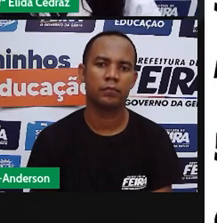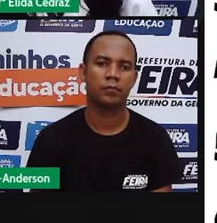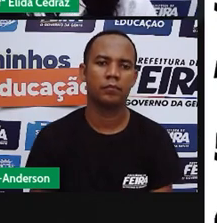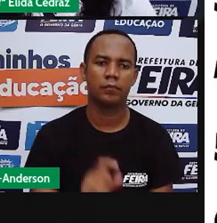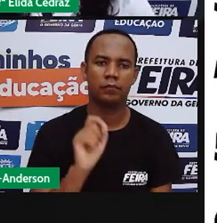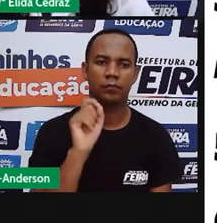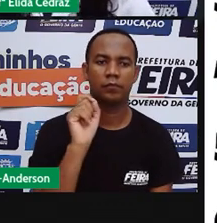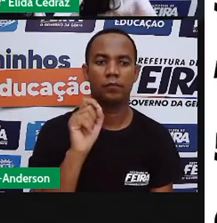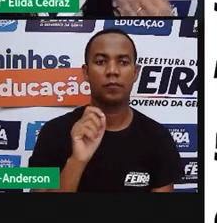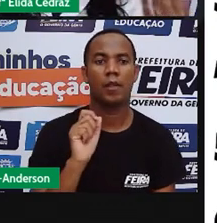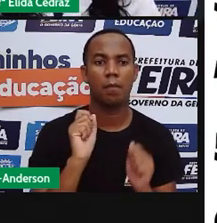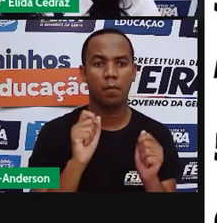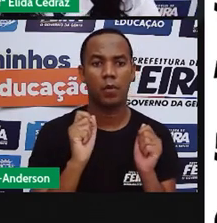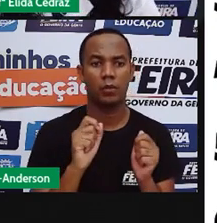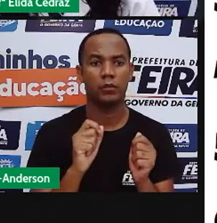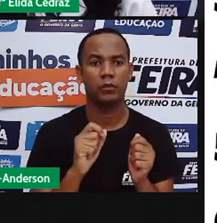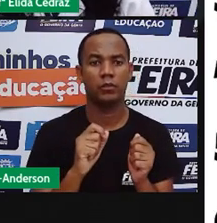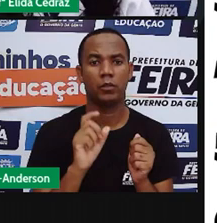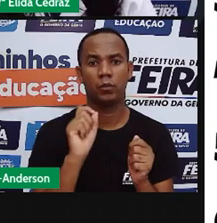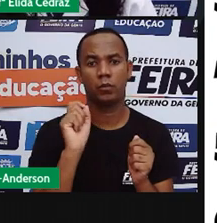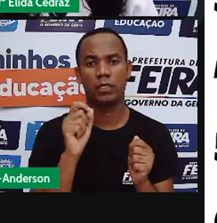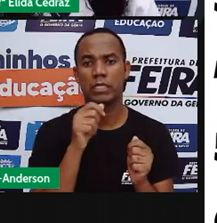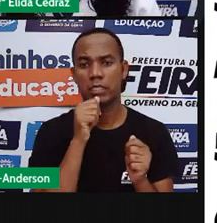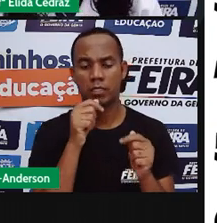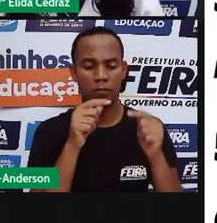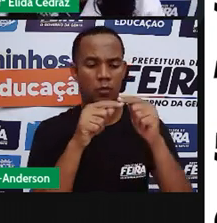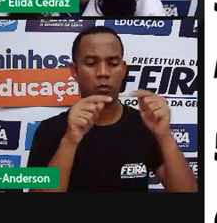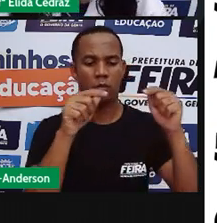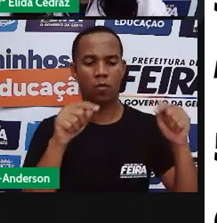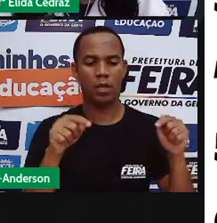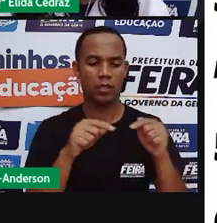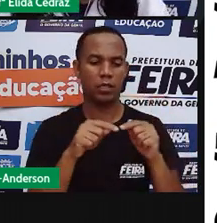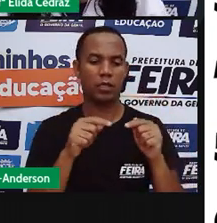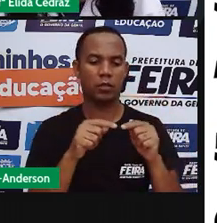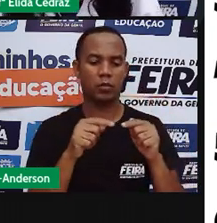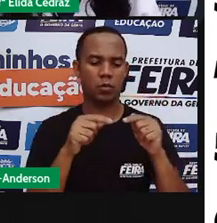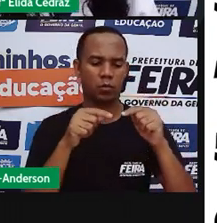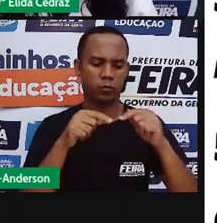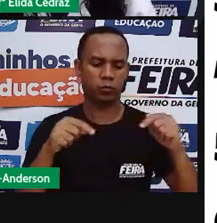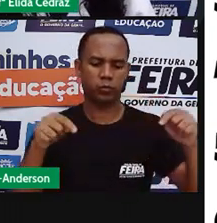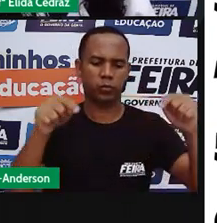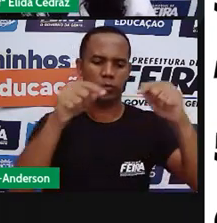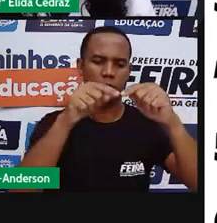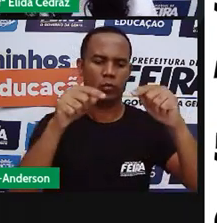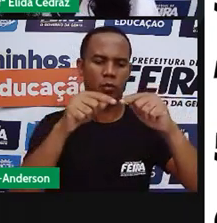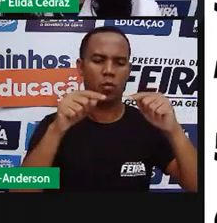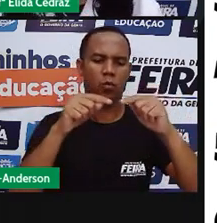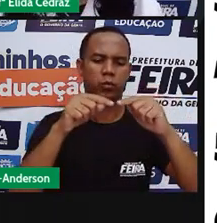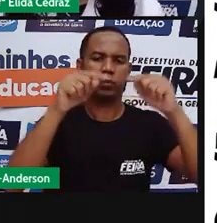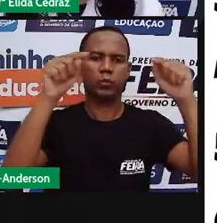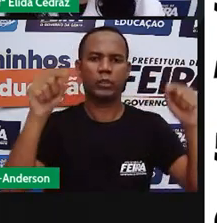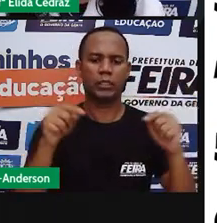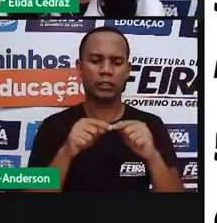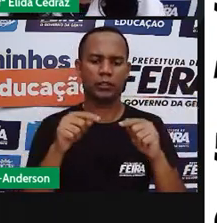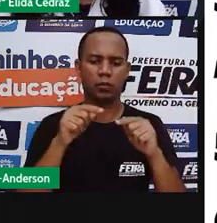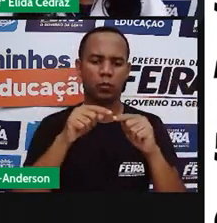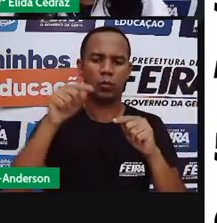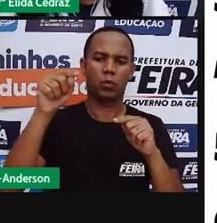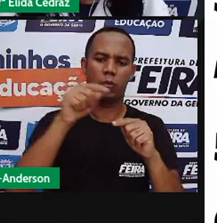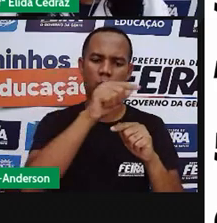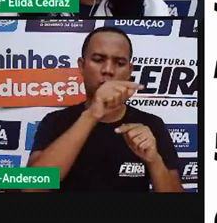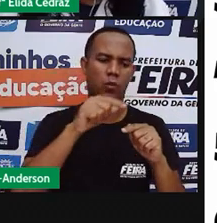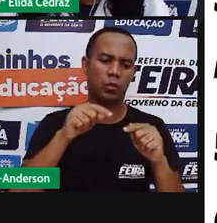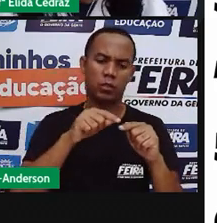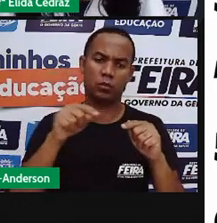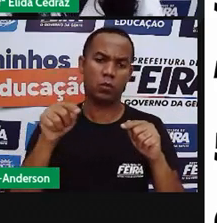sequência pode ser de formas, quadrado, círculo, triângulo, coração, florzinha, estrela. Sequência pode ser